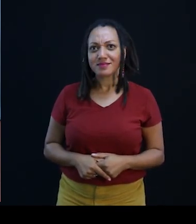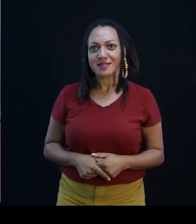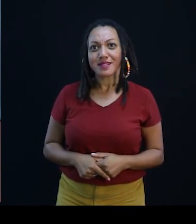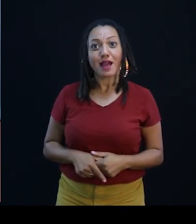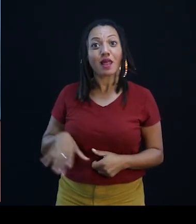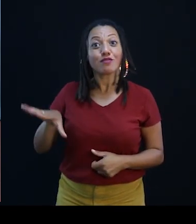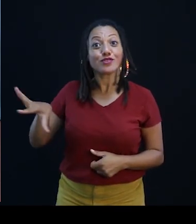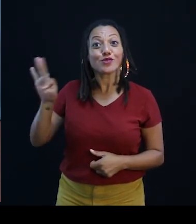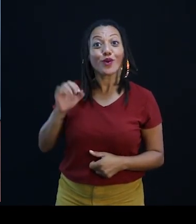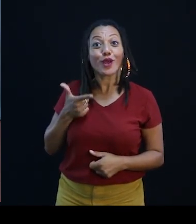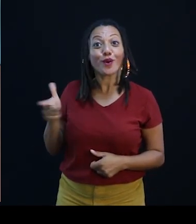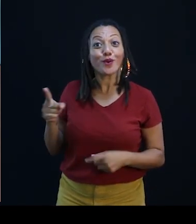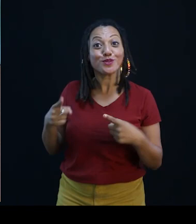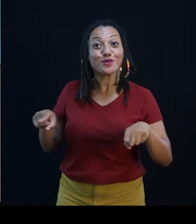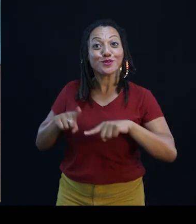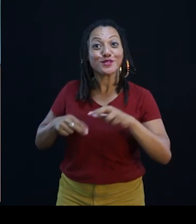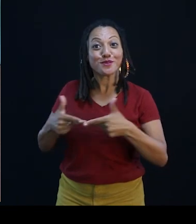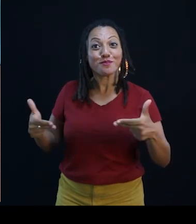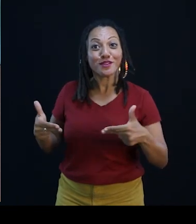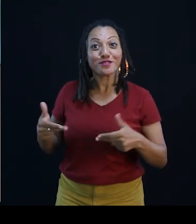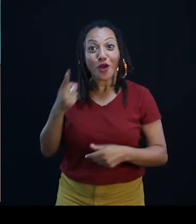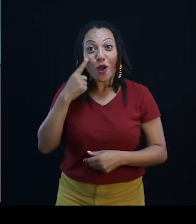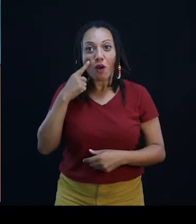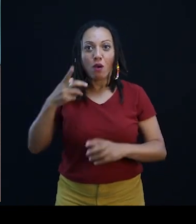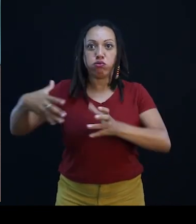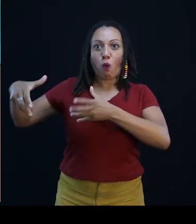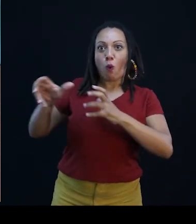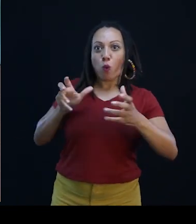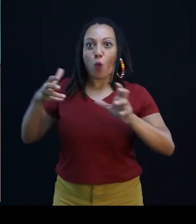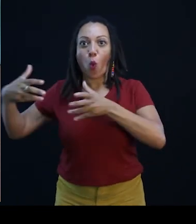Madalena foi buscar outro instrumento. É bom esse da trouxa.